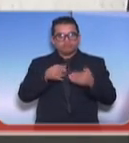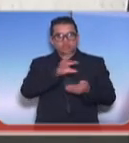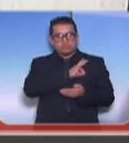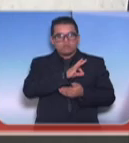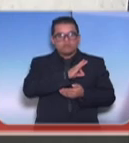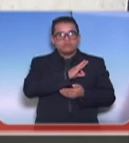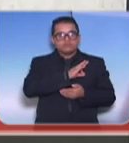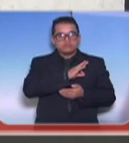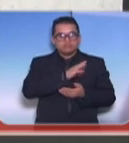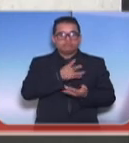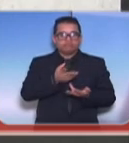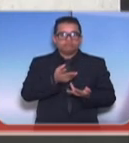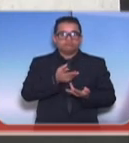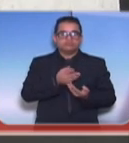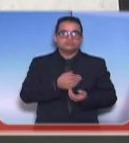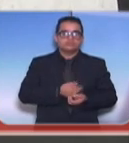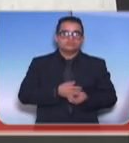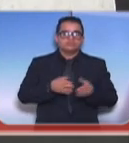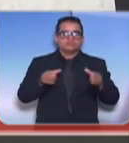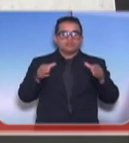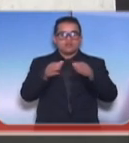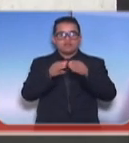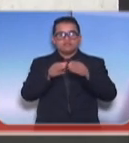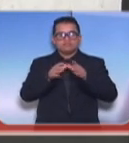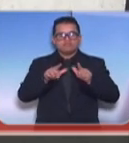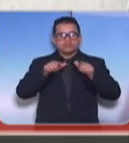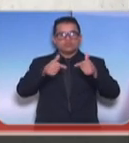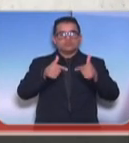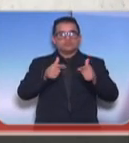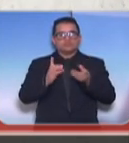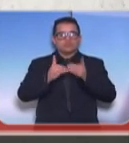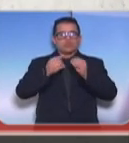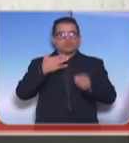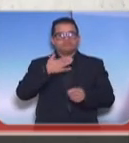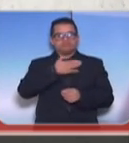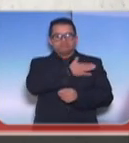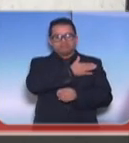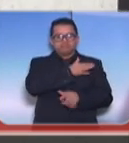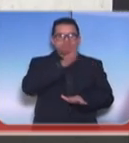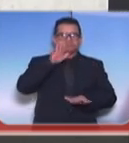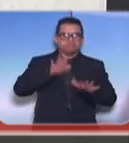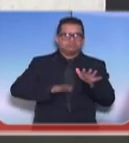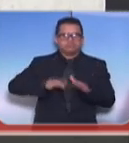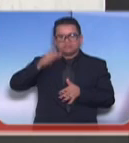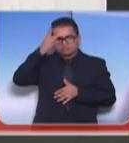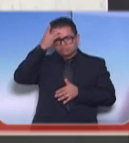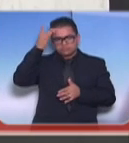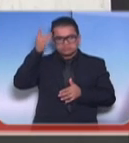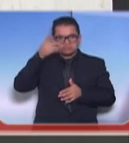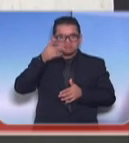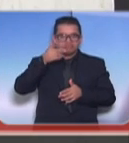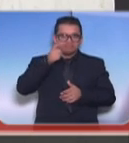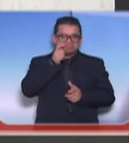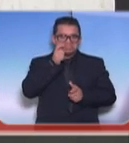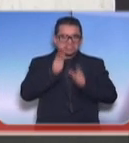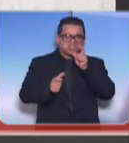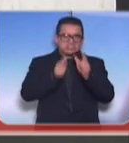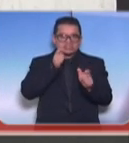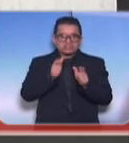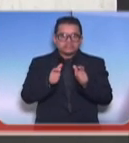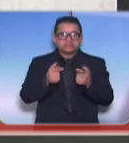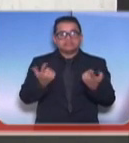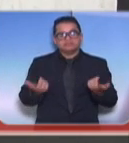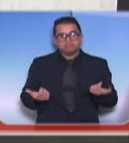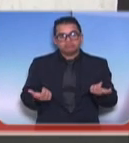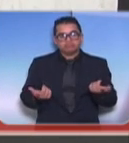das organizações que mais luta contra a discriminação, apesar de muitas vezes ser acusada de ser criticada, por